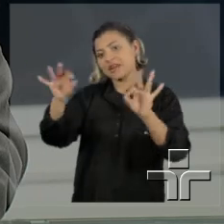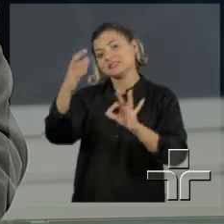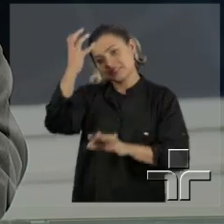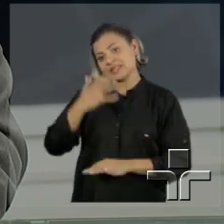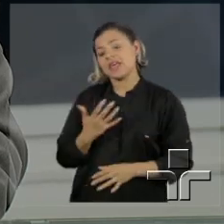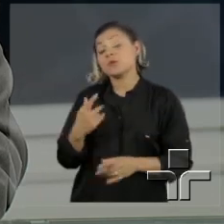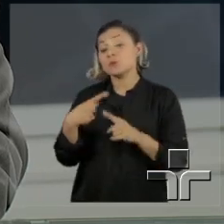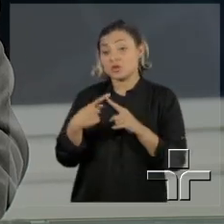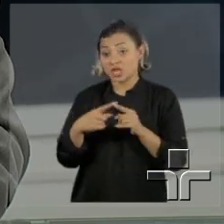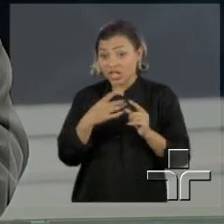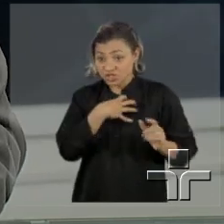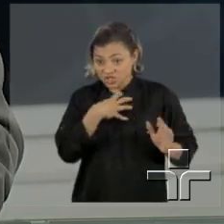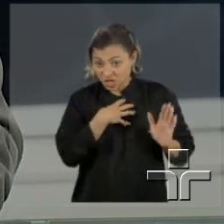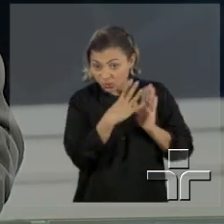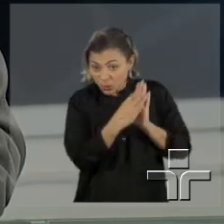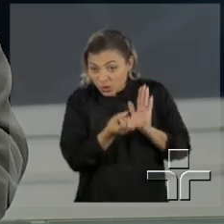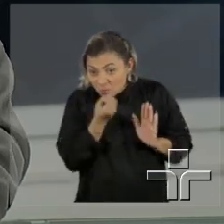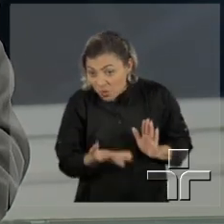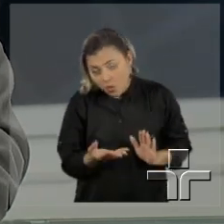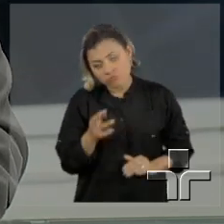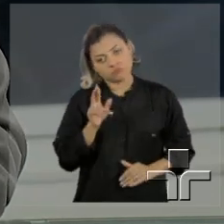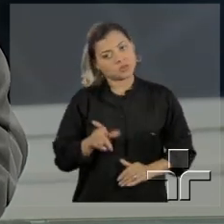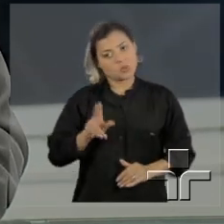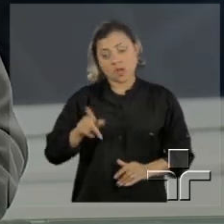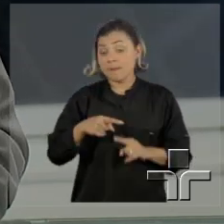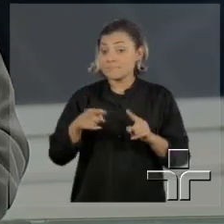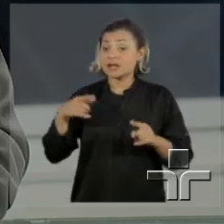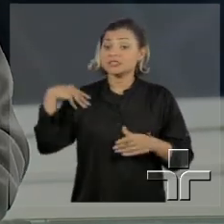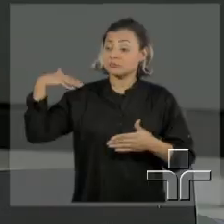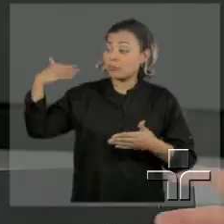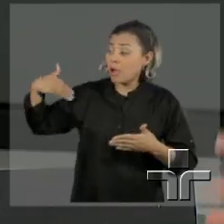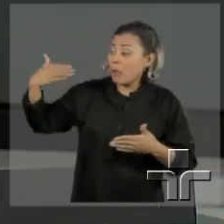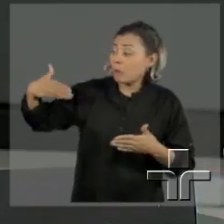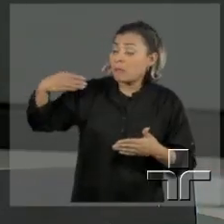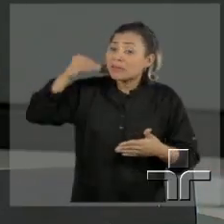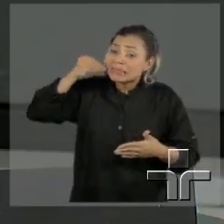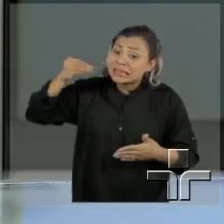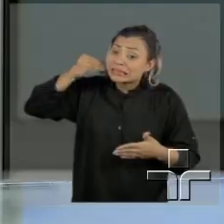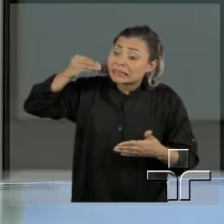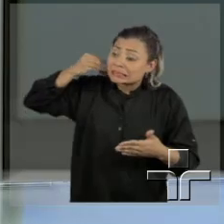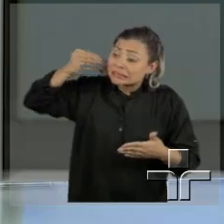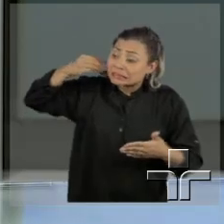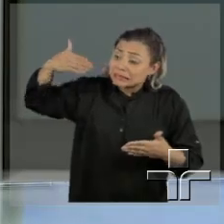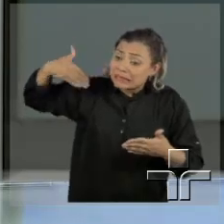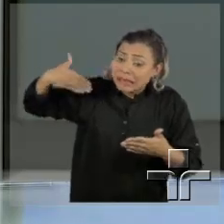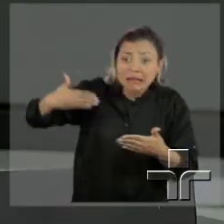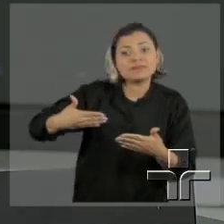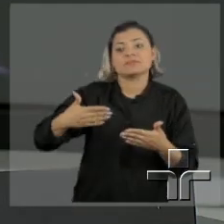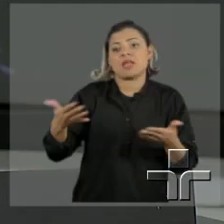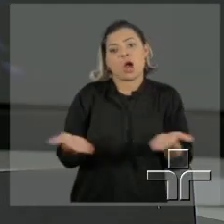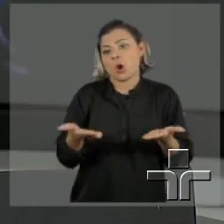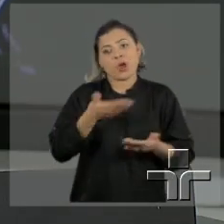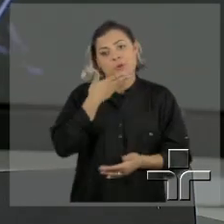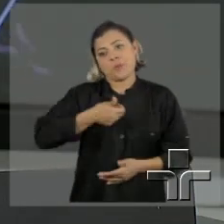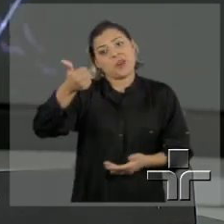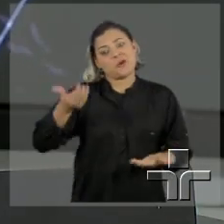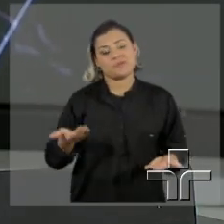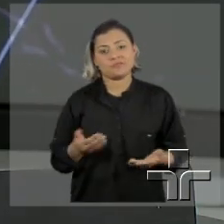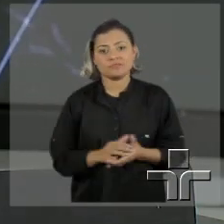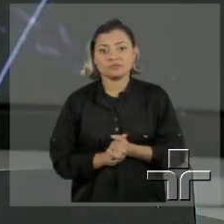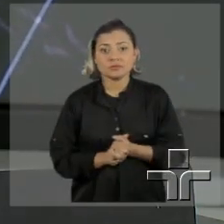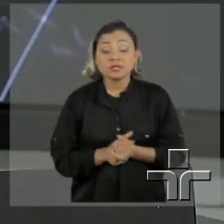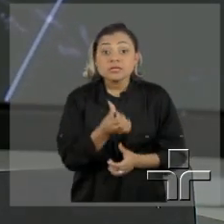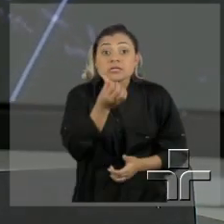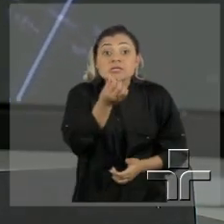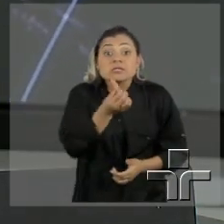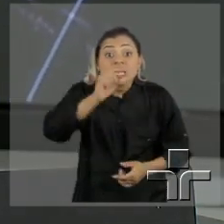modelo de governo, né? Mas tirando todos os outros que nós tentamos, ainda é o melhor, né? Exatamente. Pode chegar a 6 mil o